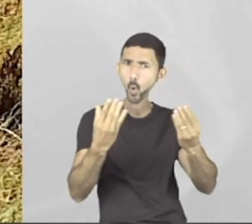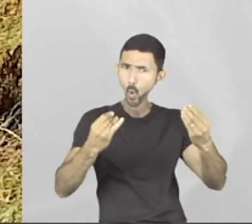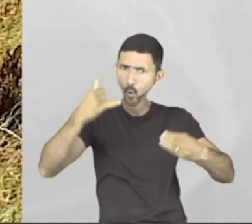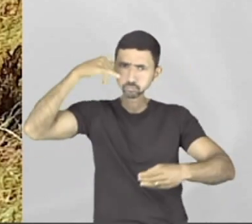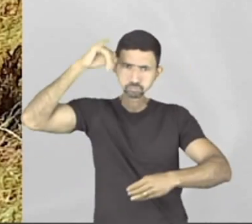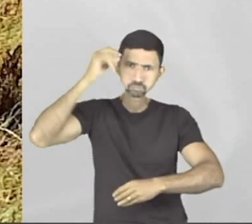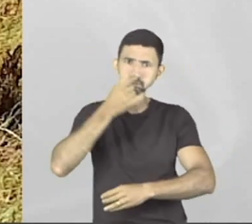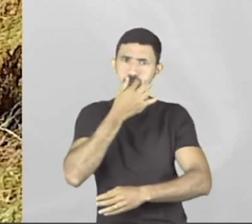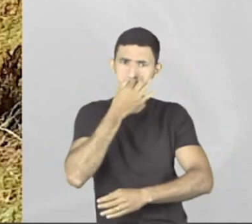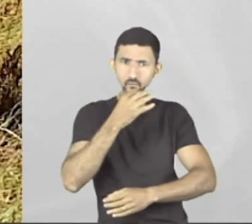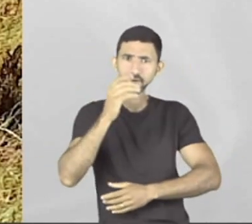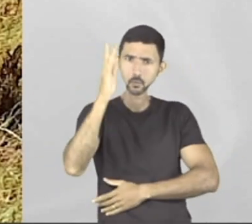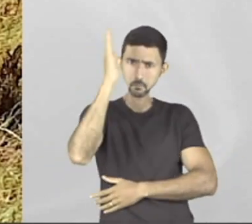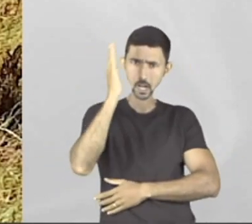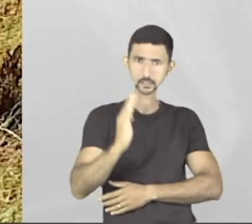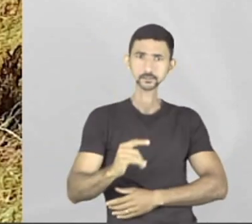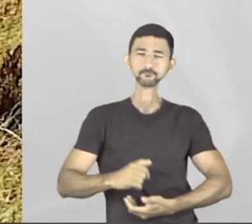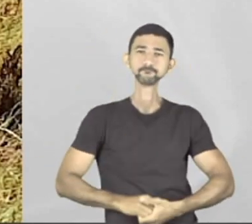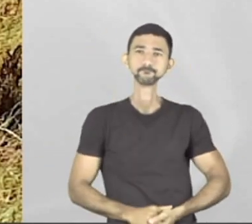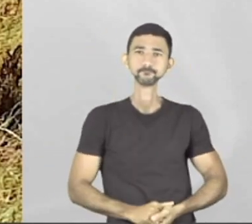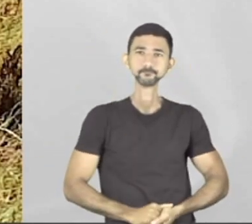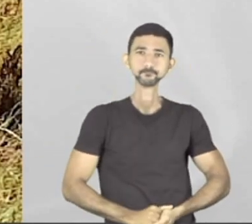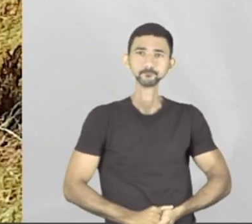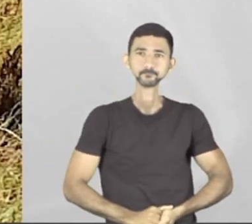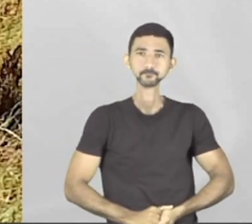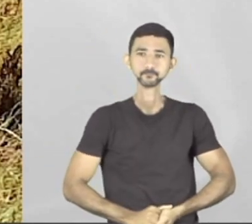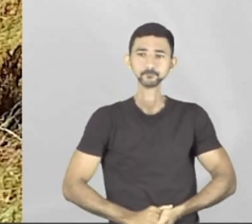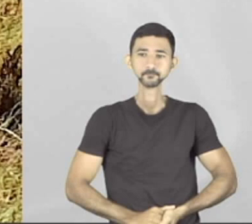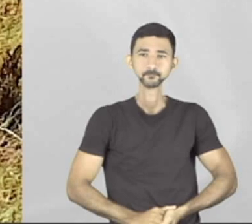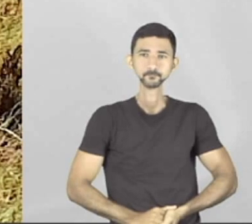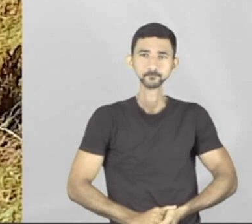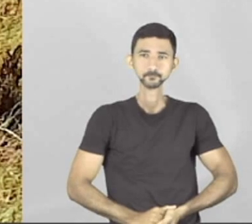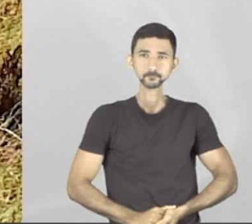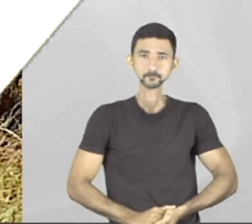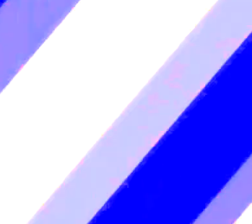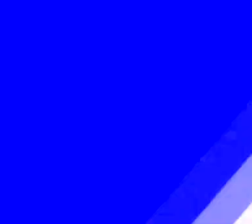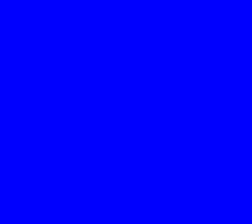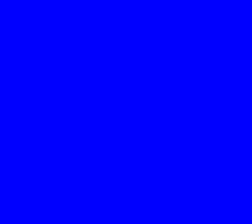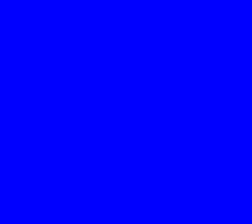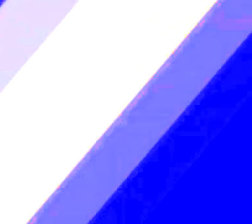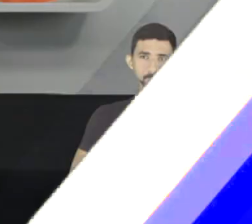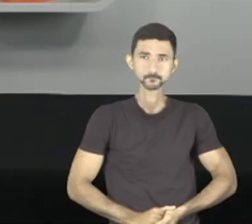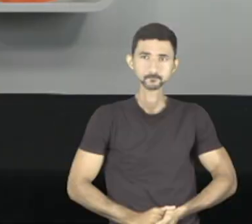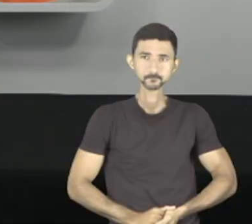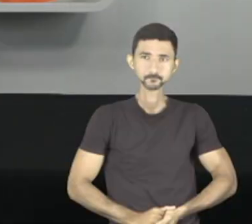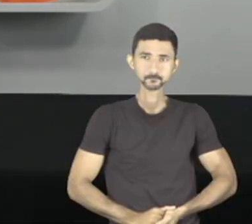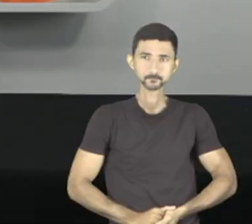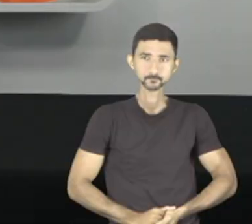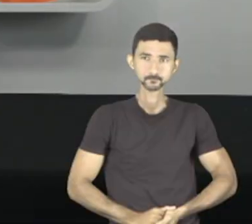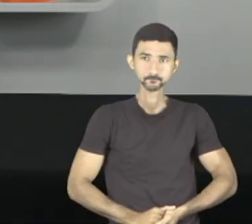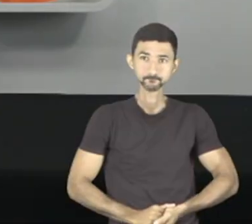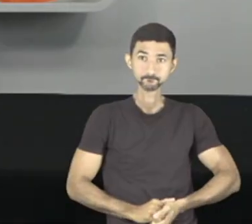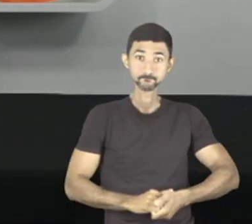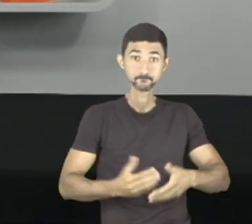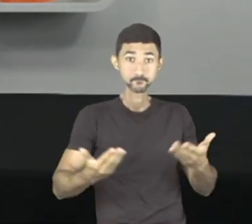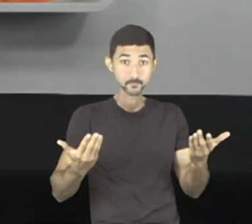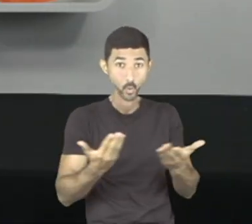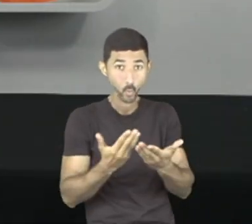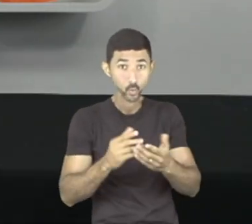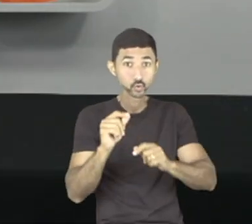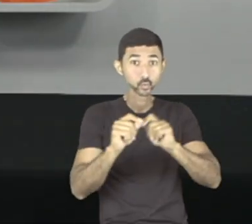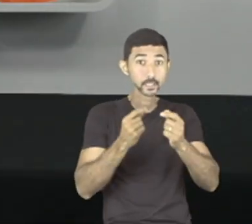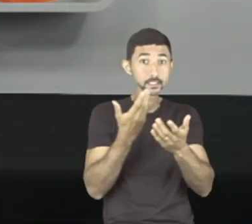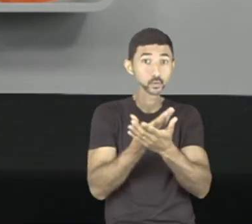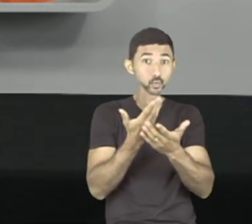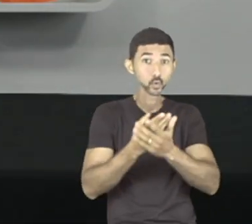búfalos do país. Ok, pessoal? Volta aqui comigo. Hoje nós vimos sobre